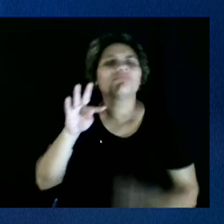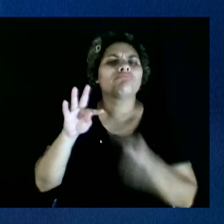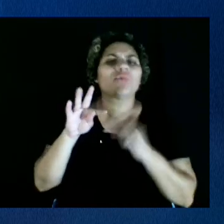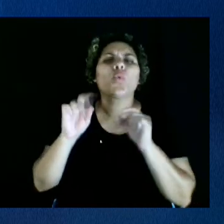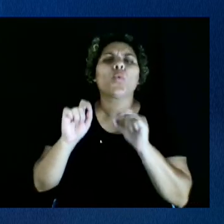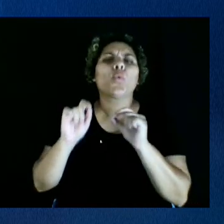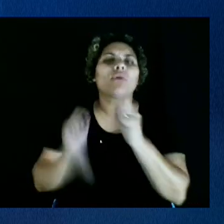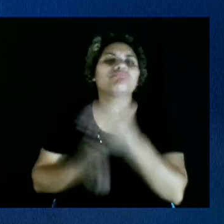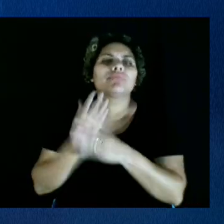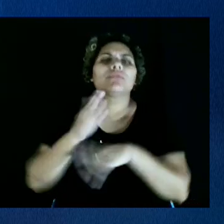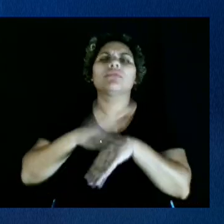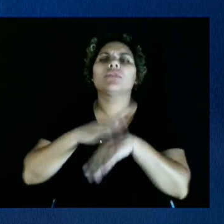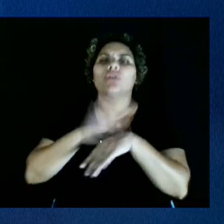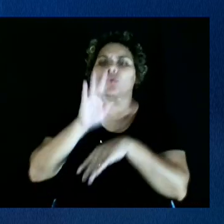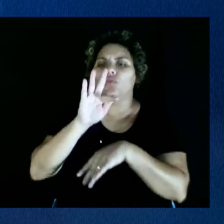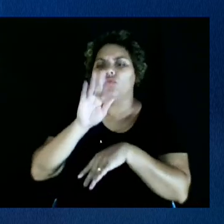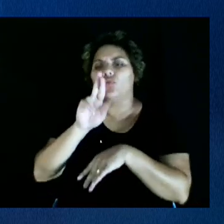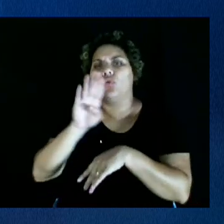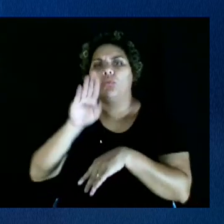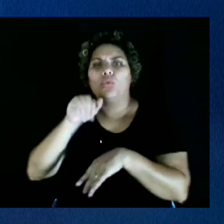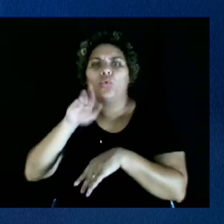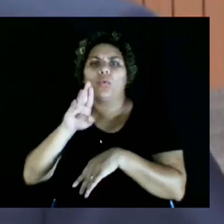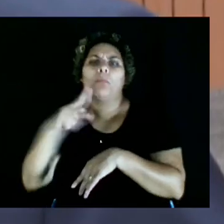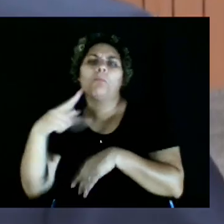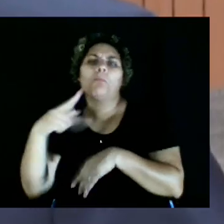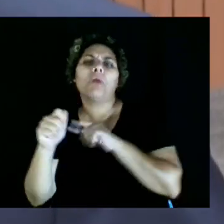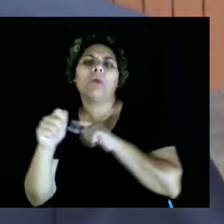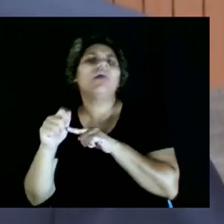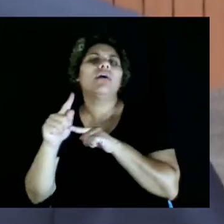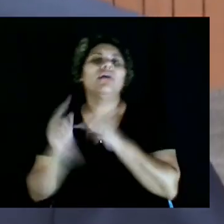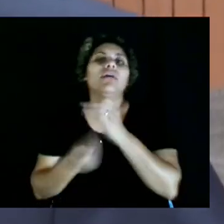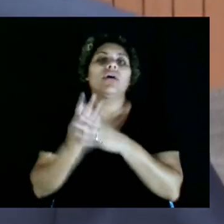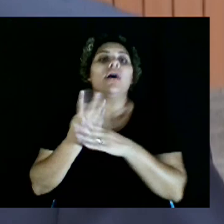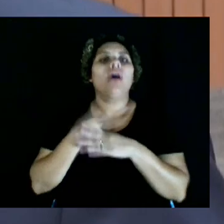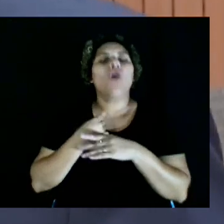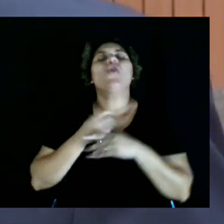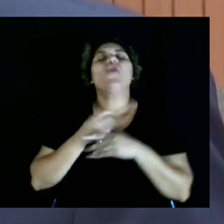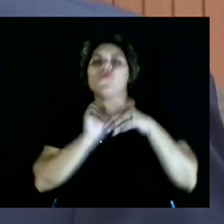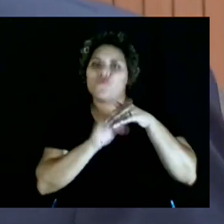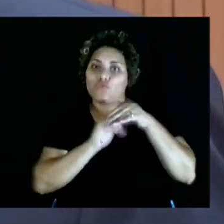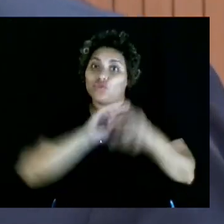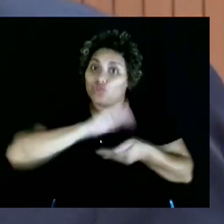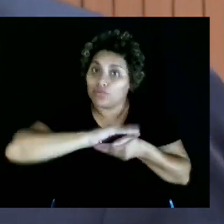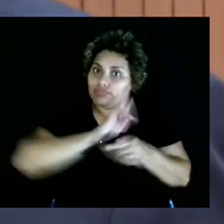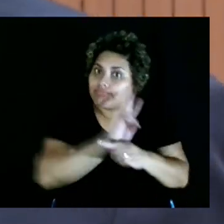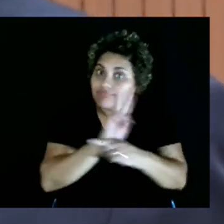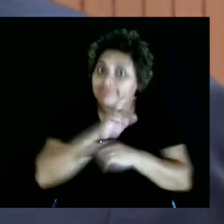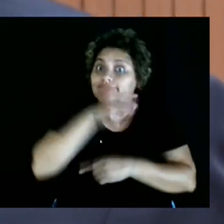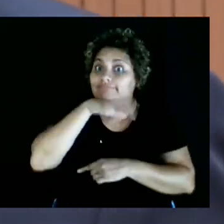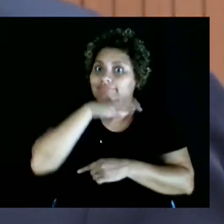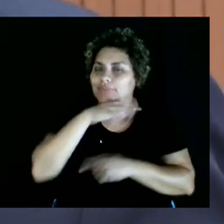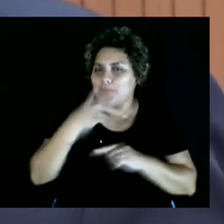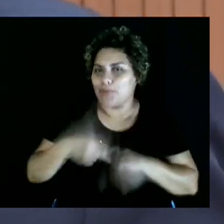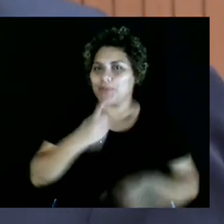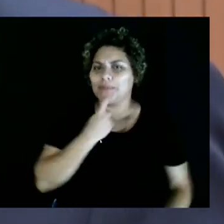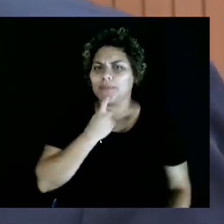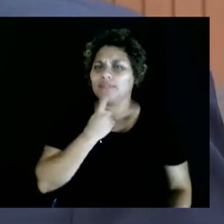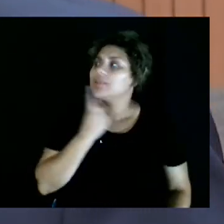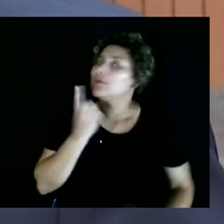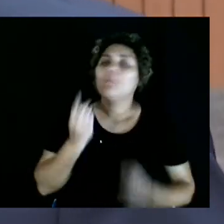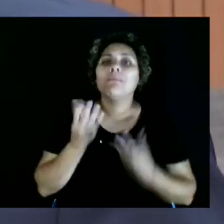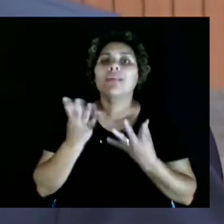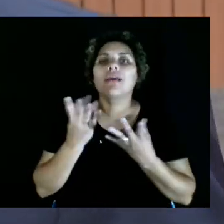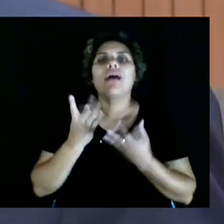o Fundo Municipal de Proteção Animal em Campinas. O Fundo Municipal vai destinar recursos para ajudar os